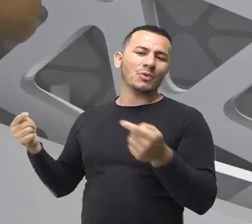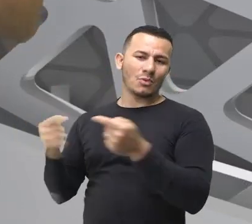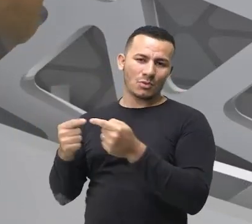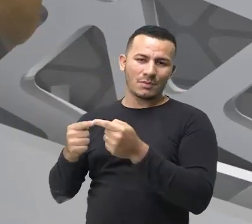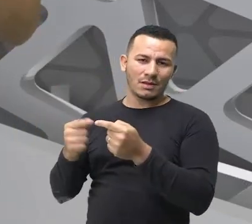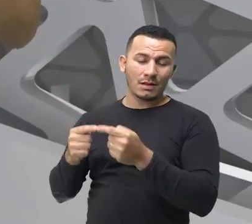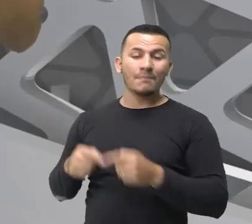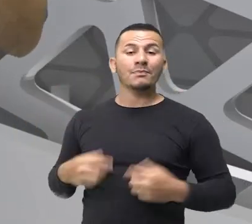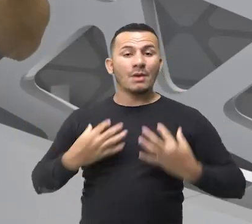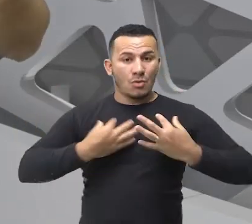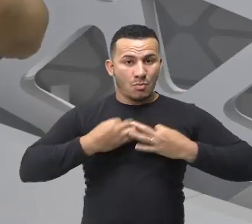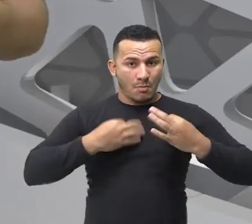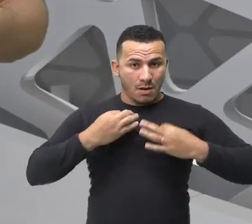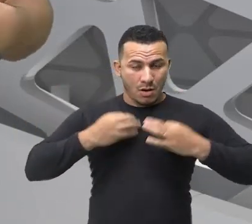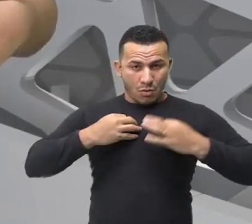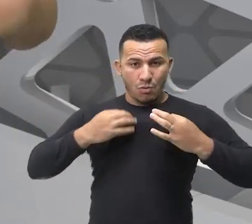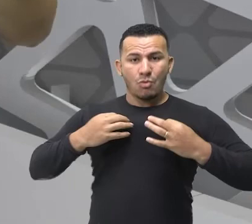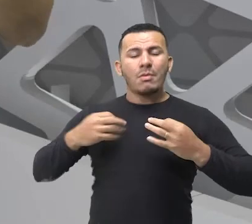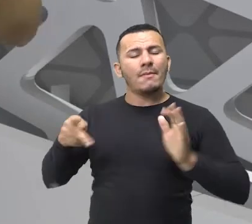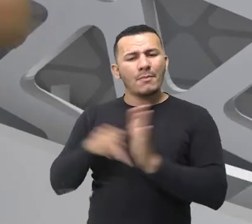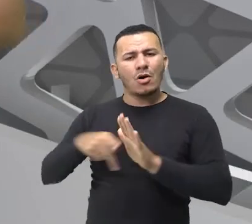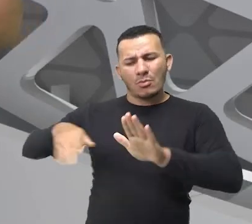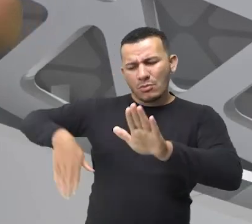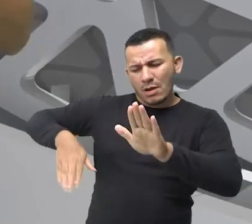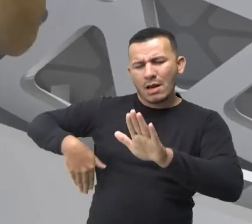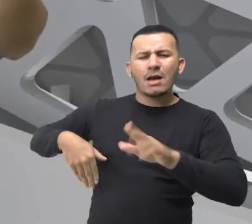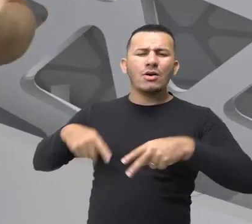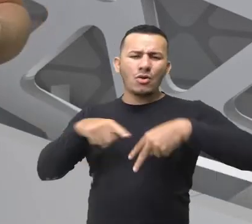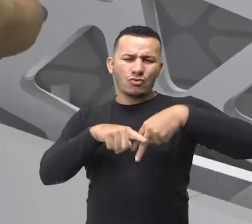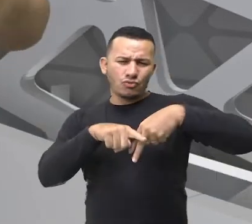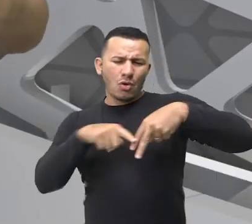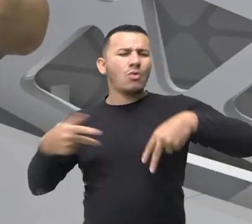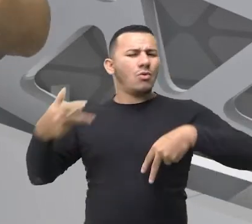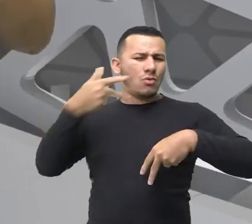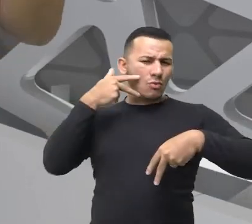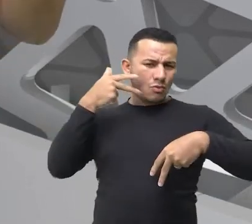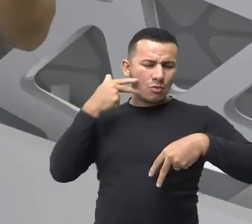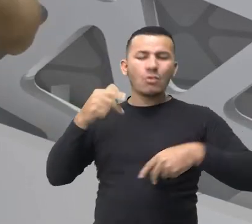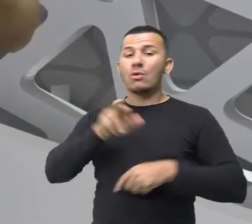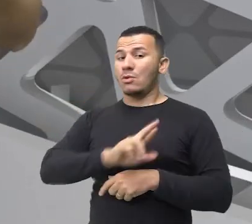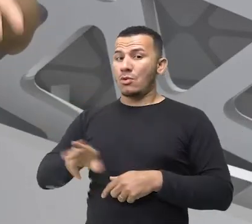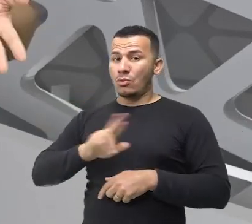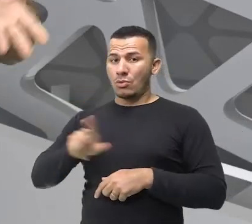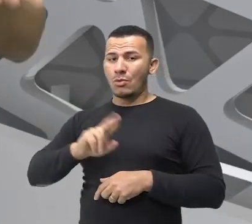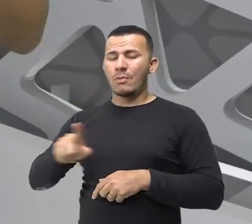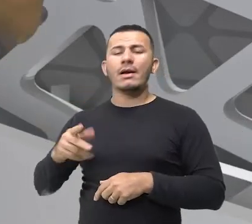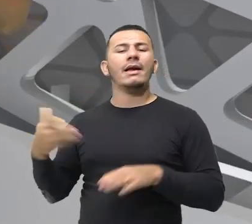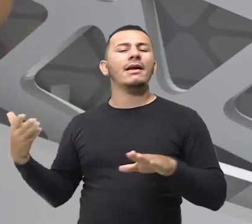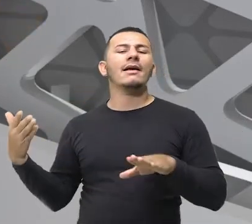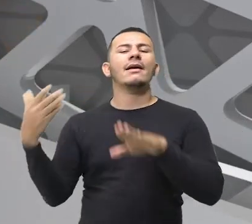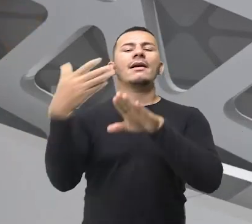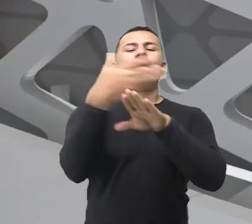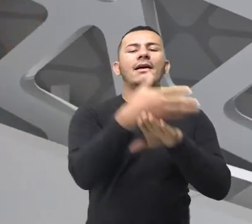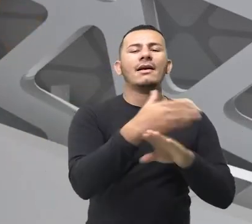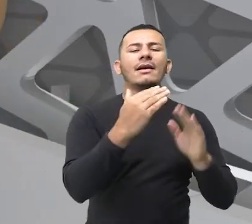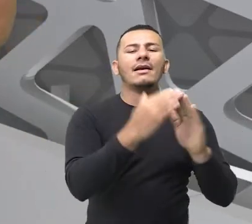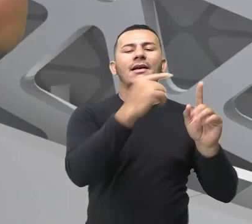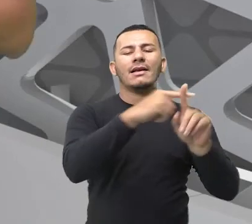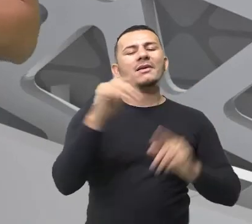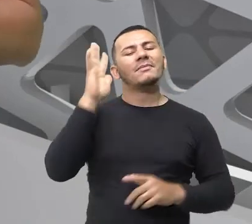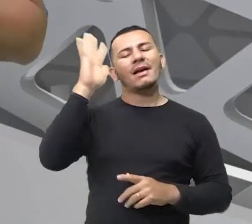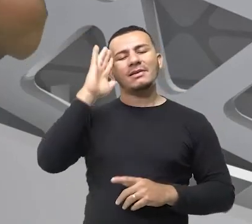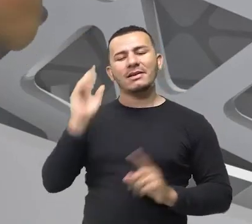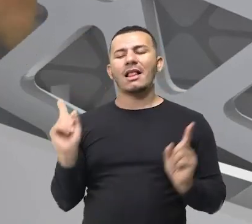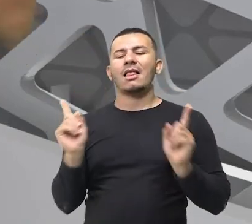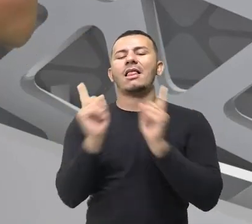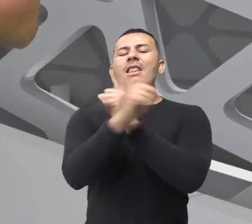uma roupa que você usa para tomar um banho de rio um short uma sunga não é uma roupa adequada para se ir à